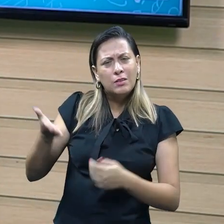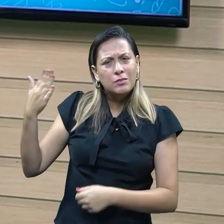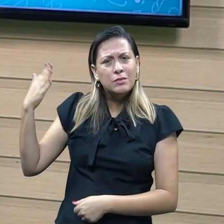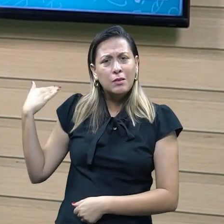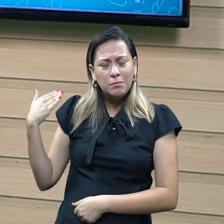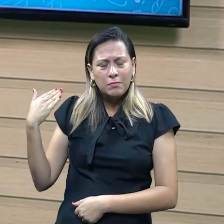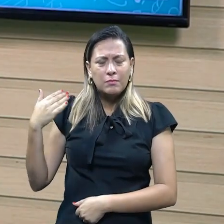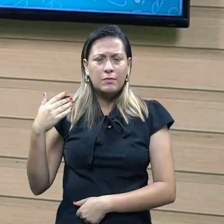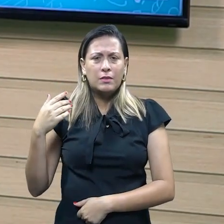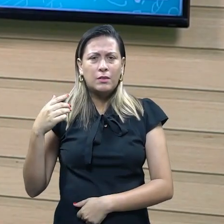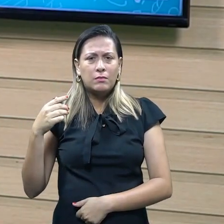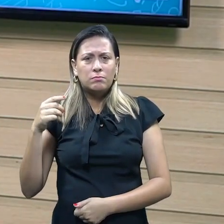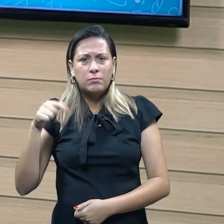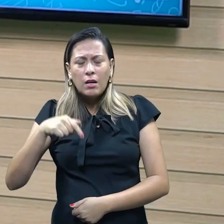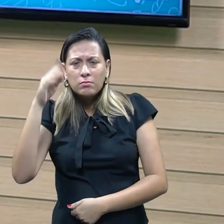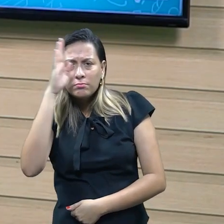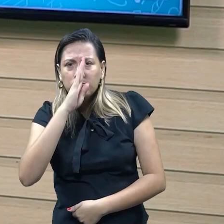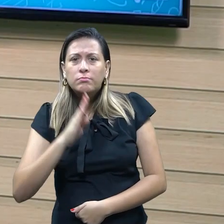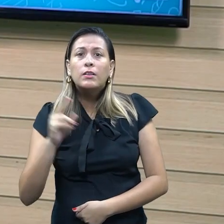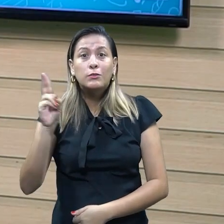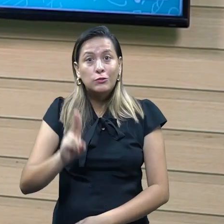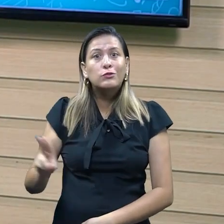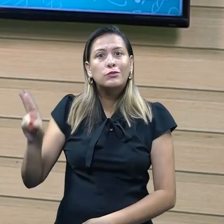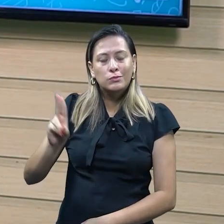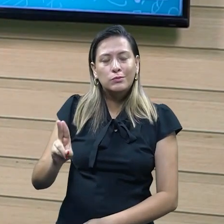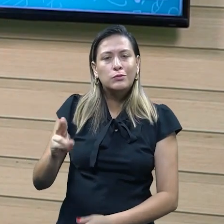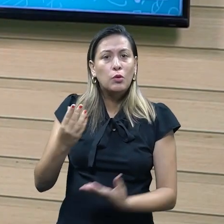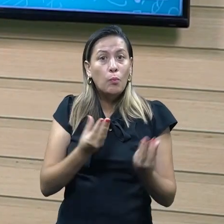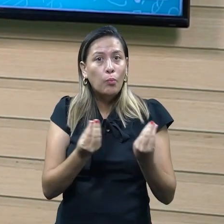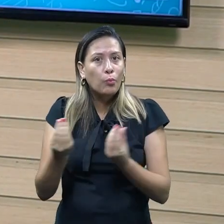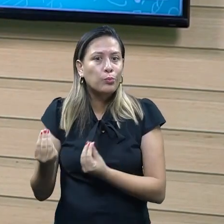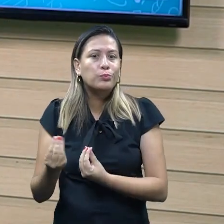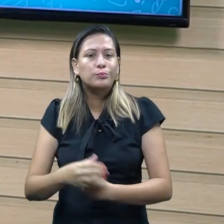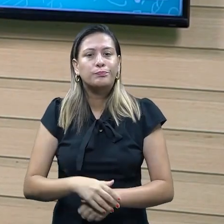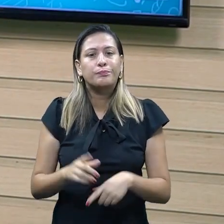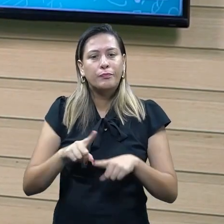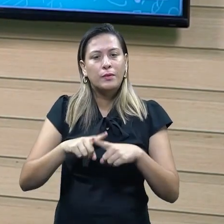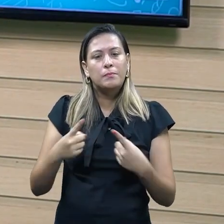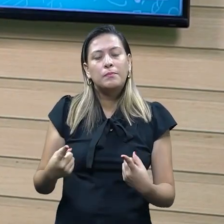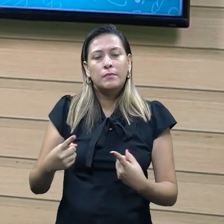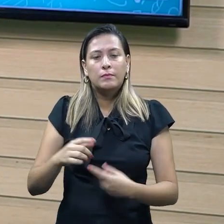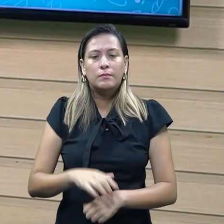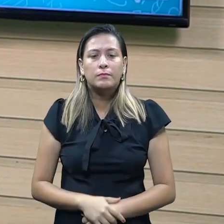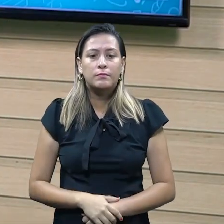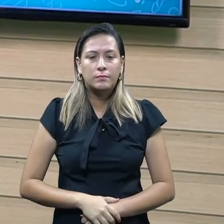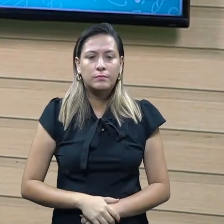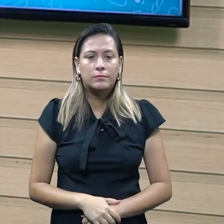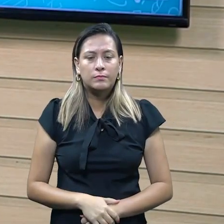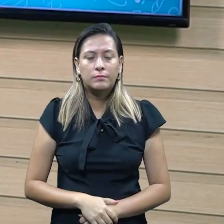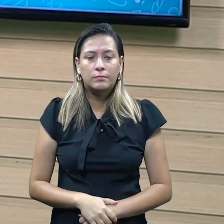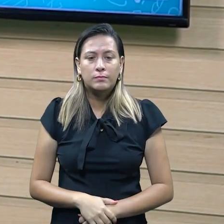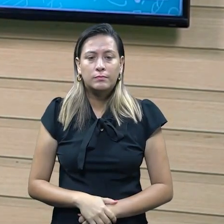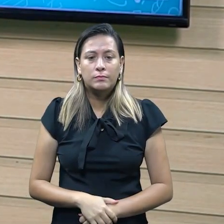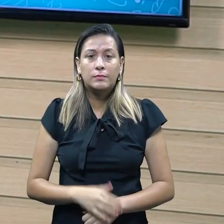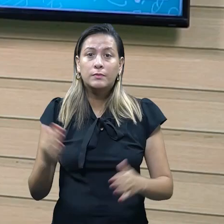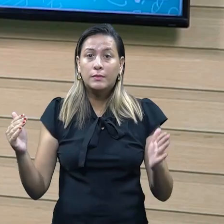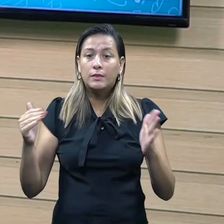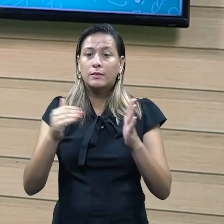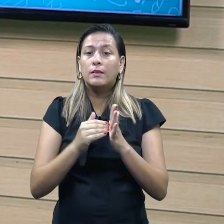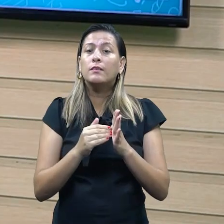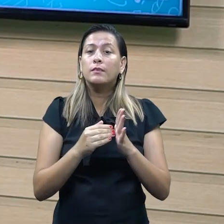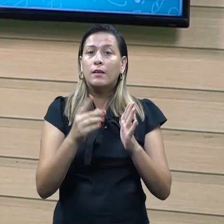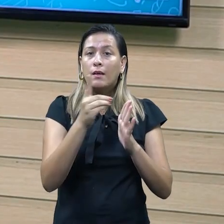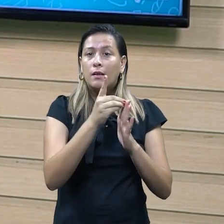ainda se usou bastante esses instrumentos. Mas no mundo, de um mundo geral, de uma forma geral, até a década